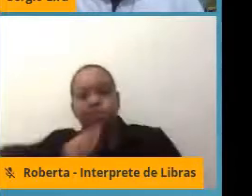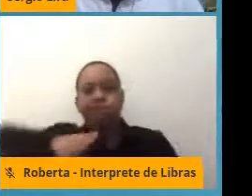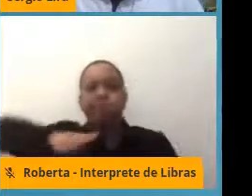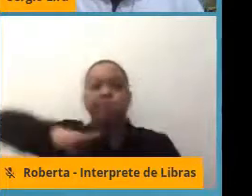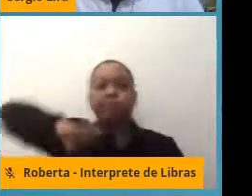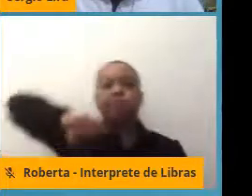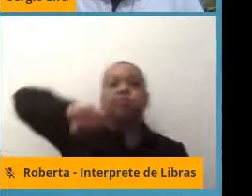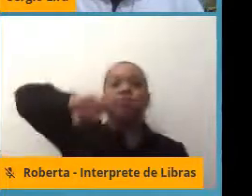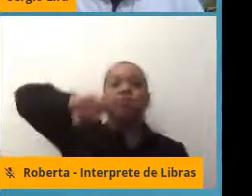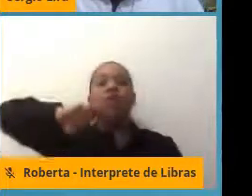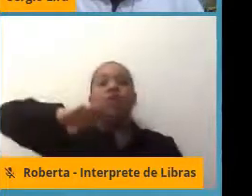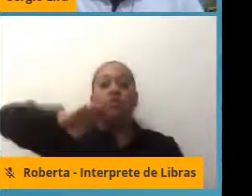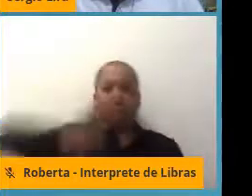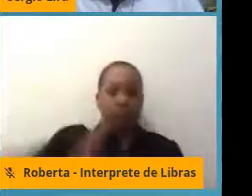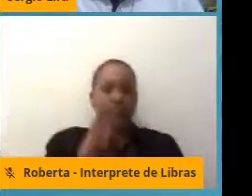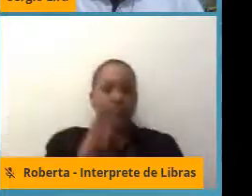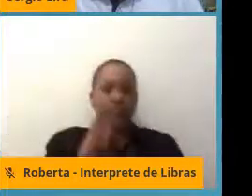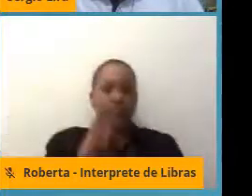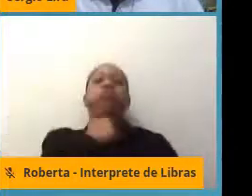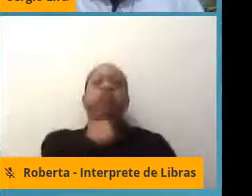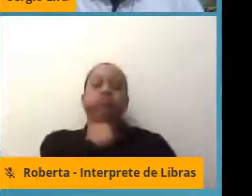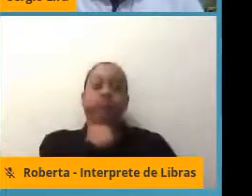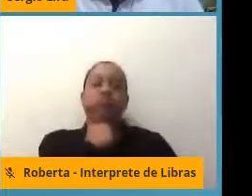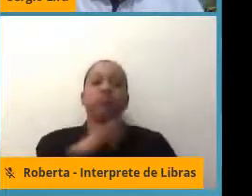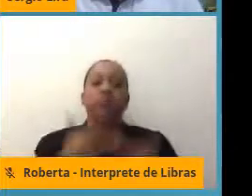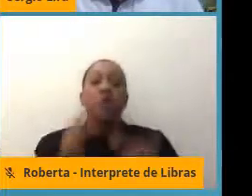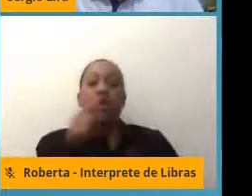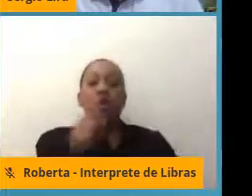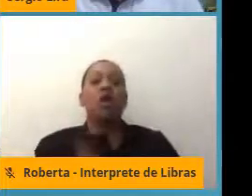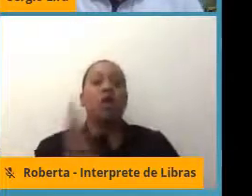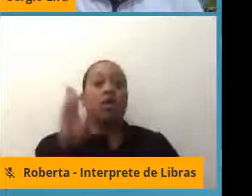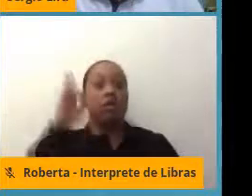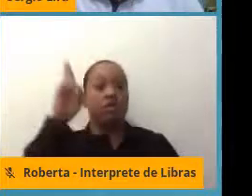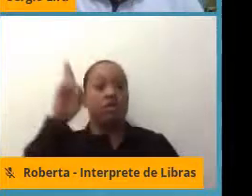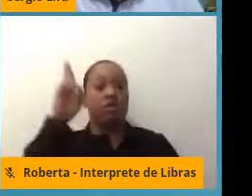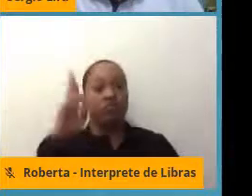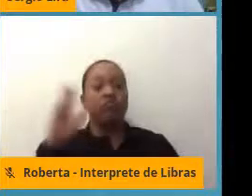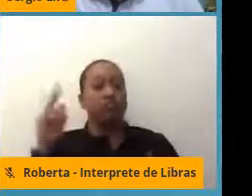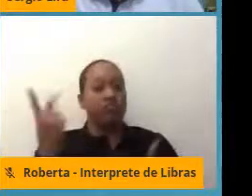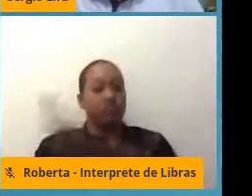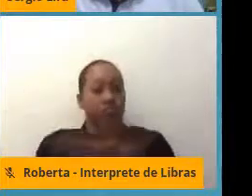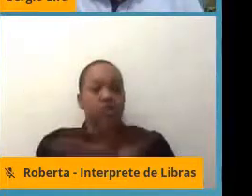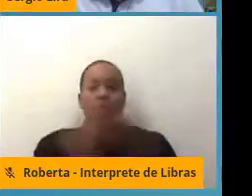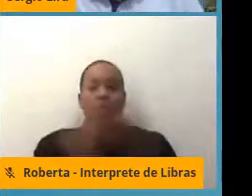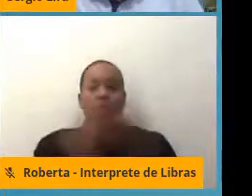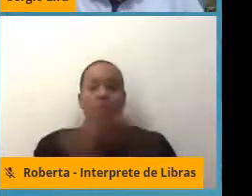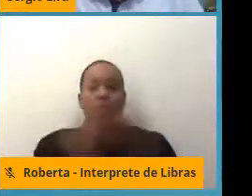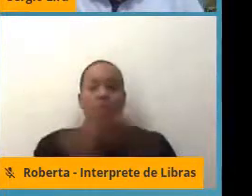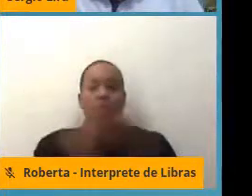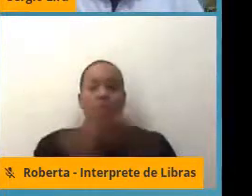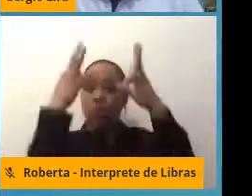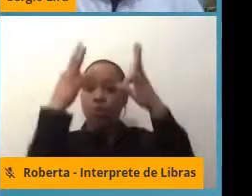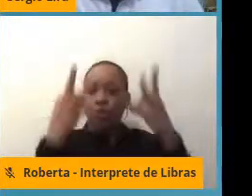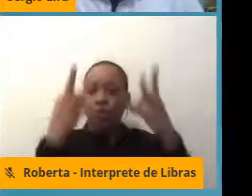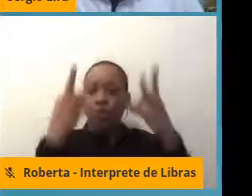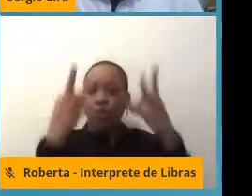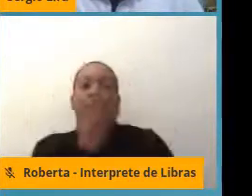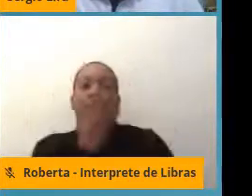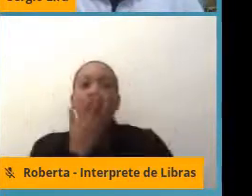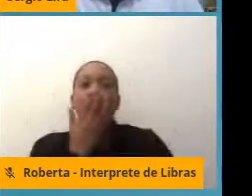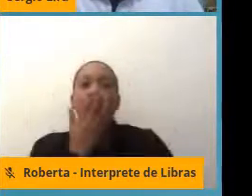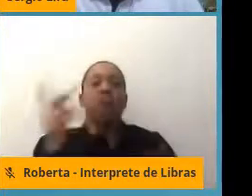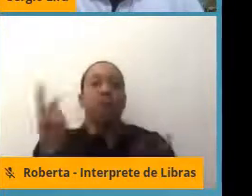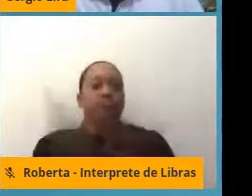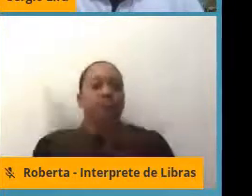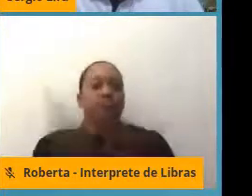que todas as bolinhas foram contaminadas em algum momento e ou se recuperaram ou vieram a óbito, né? Então, isso aqui